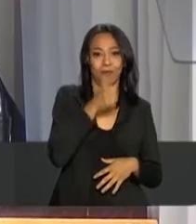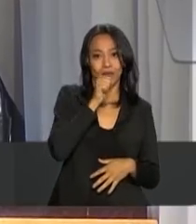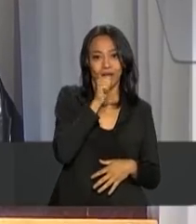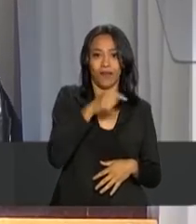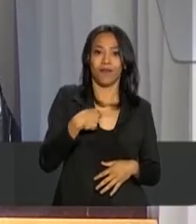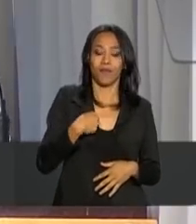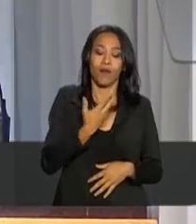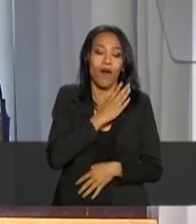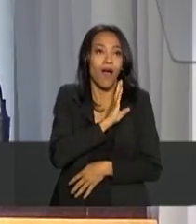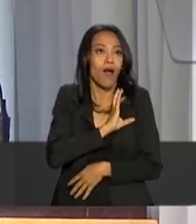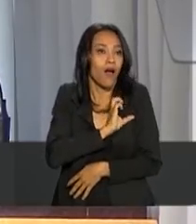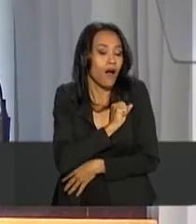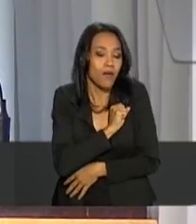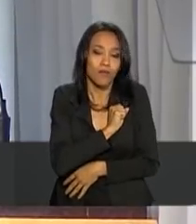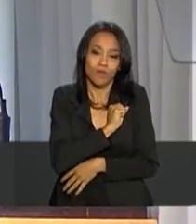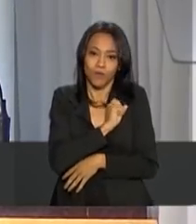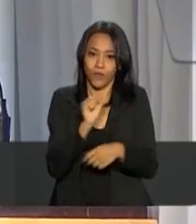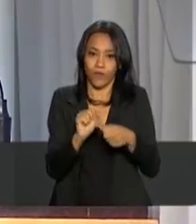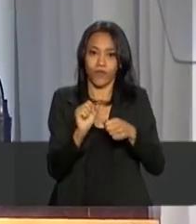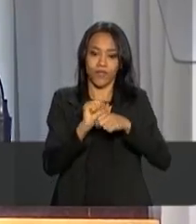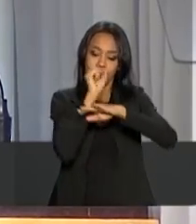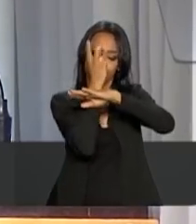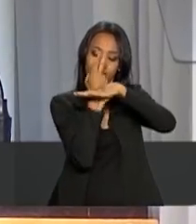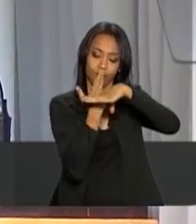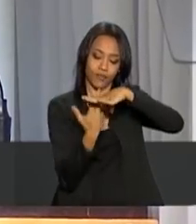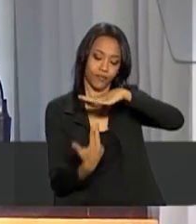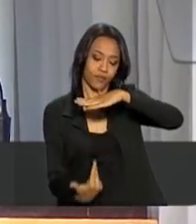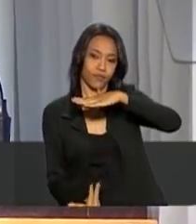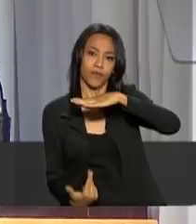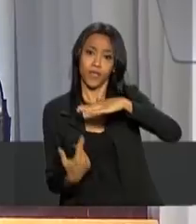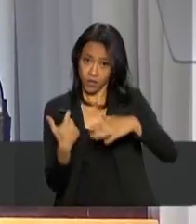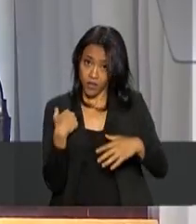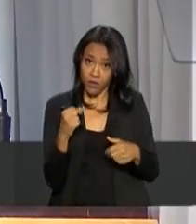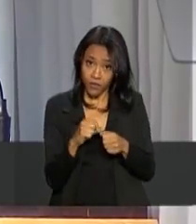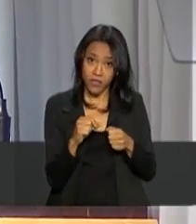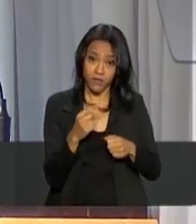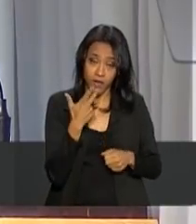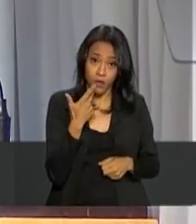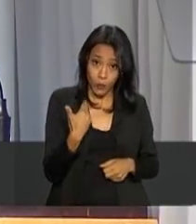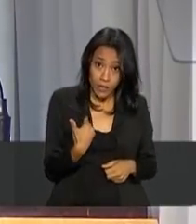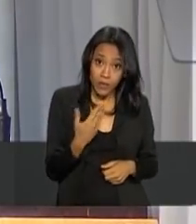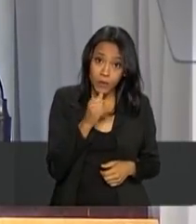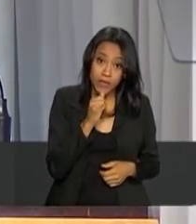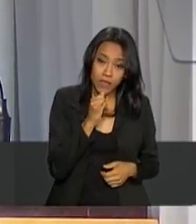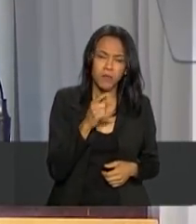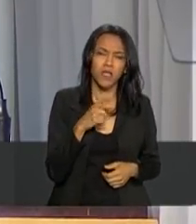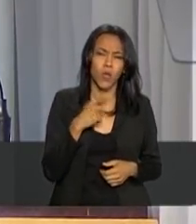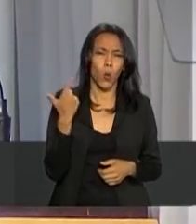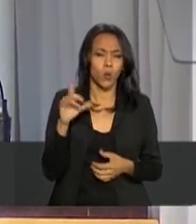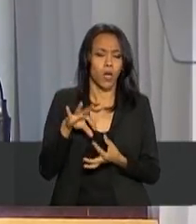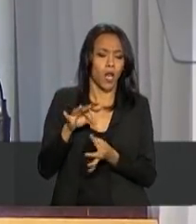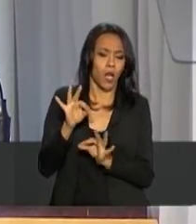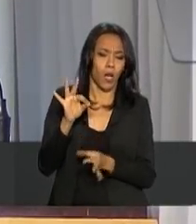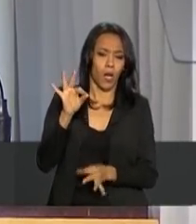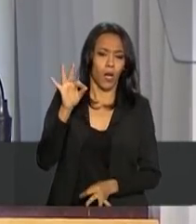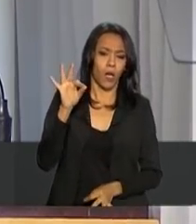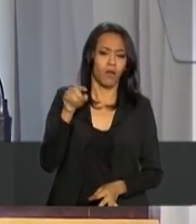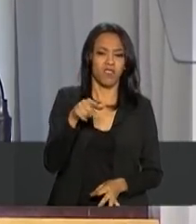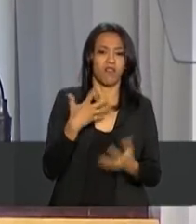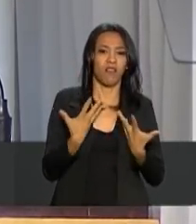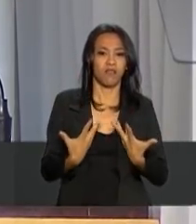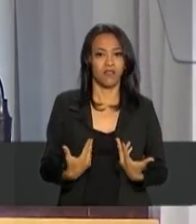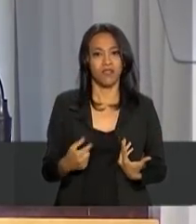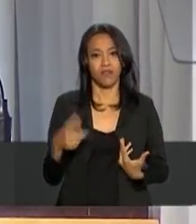mergulhando, né? Então, eu estou dando esses brevíssimos exemplos, que eu poderia fazer um relato muito mais amplo, mas acho que seria um pouco